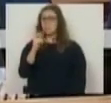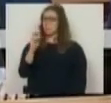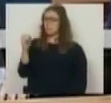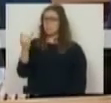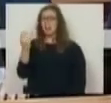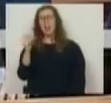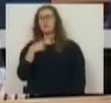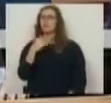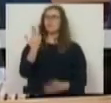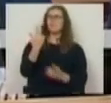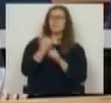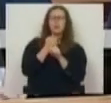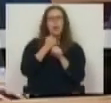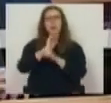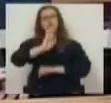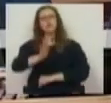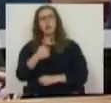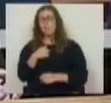de carreira.